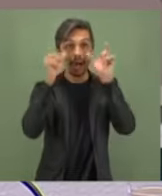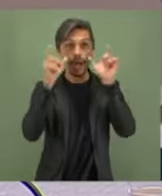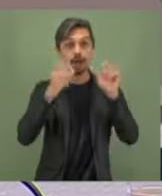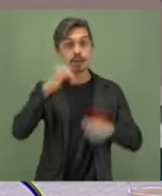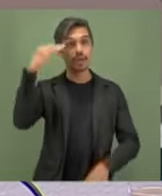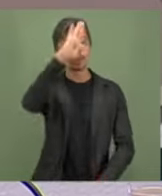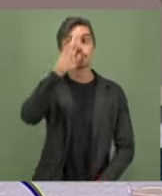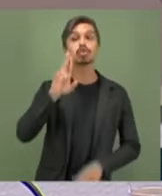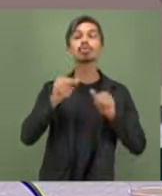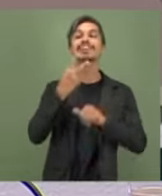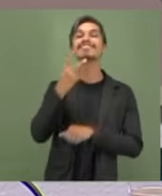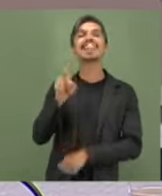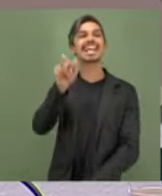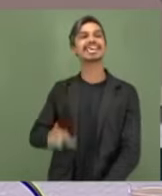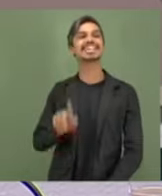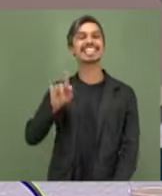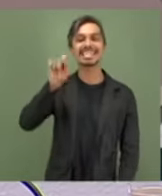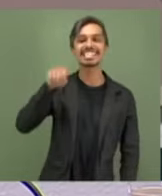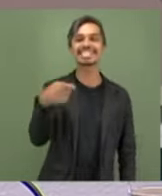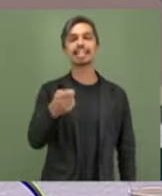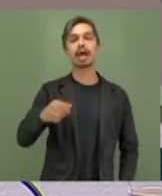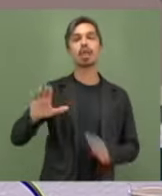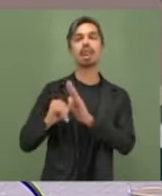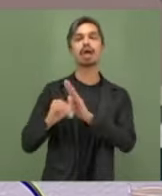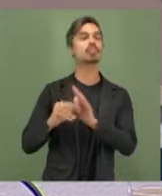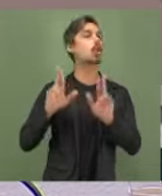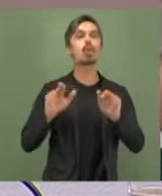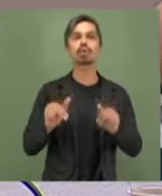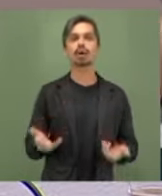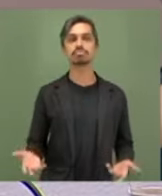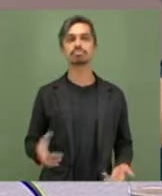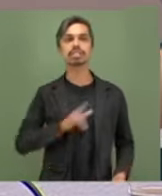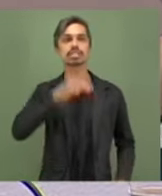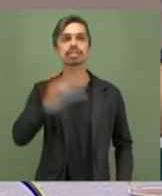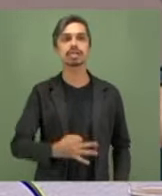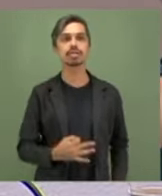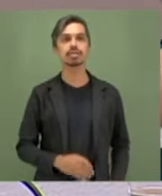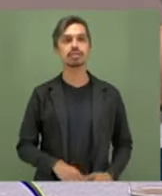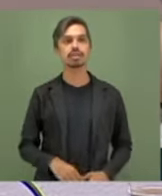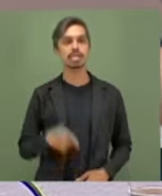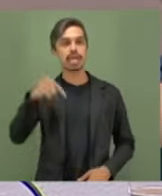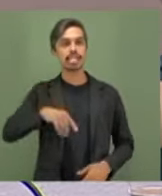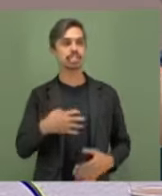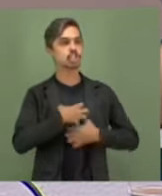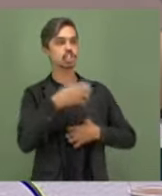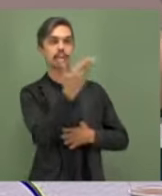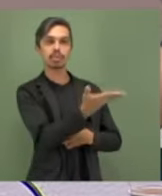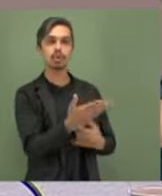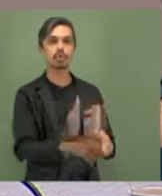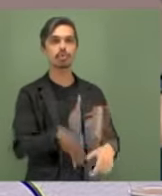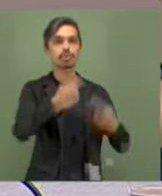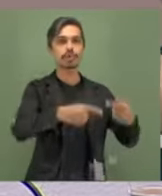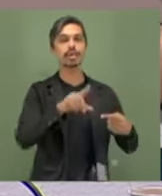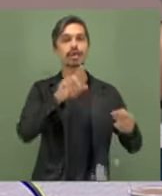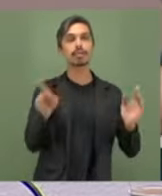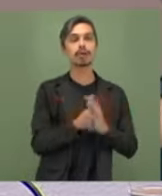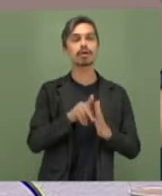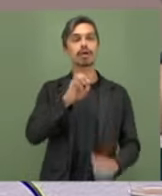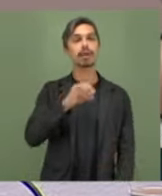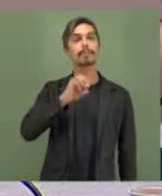chamar de ladrão. Nunca. Isso podem ter certeza. E para terminar, este regime tem um nome. Regime de Moraes. É